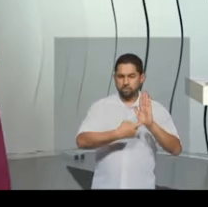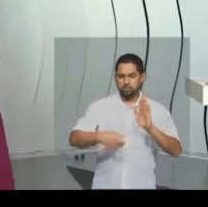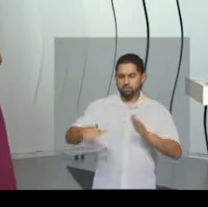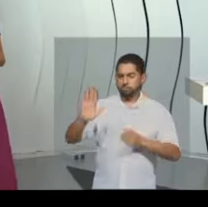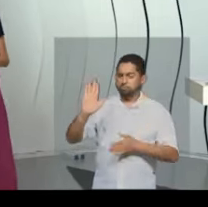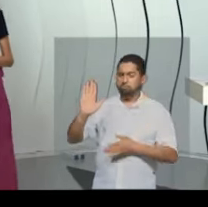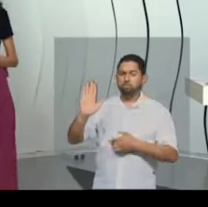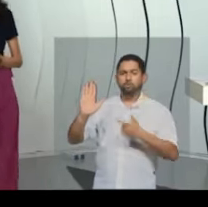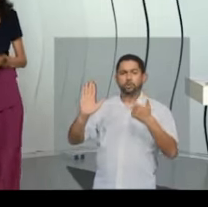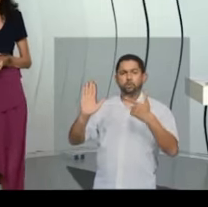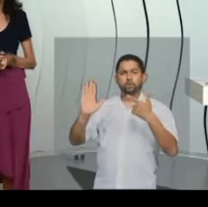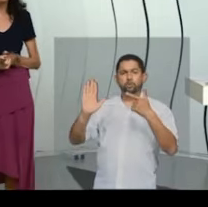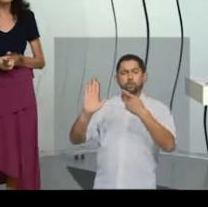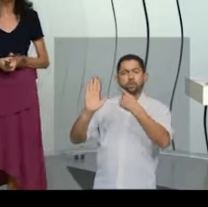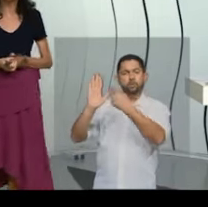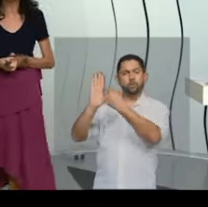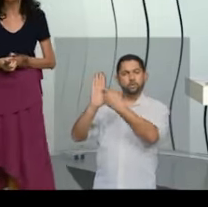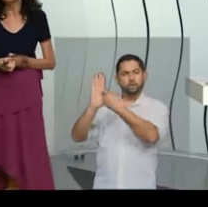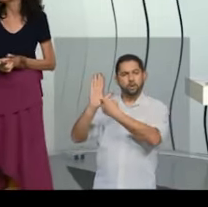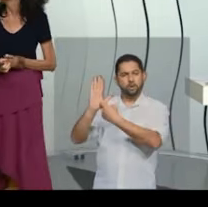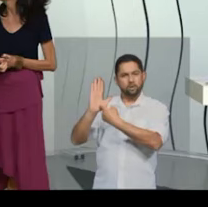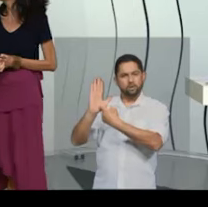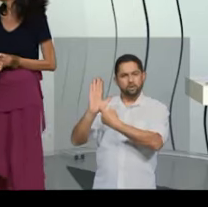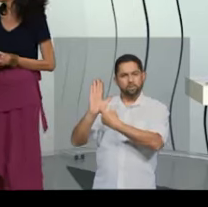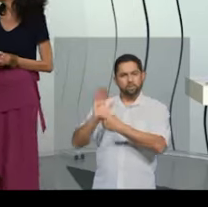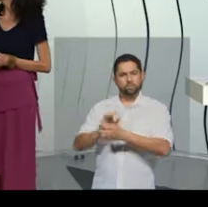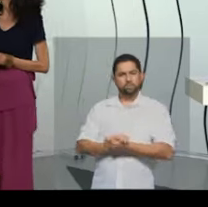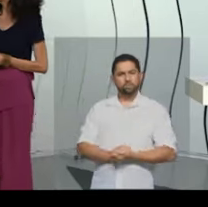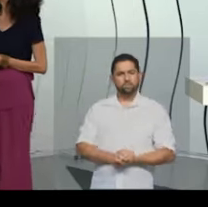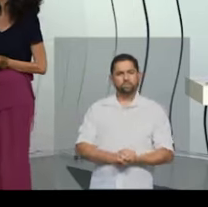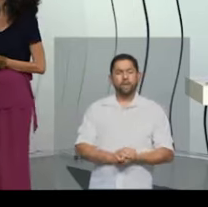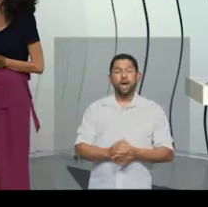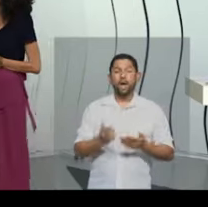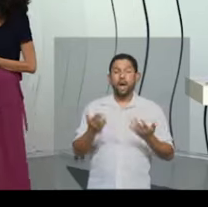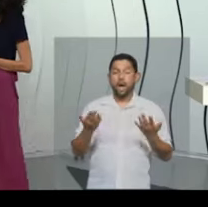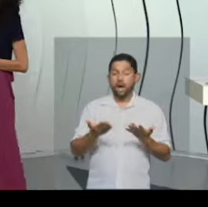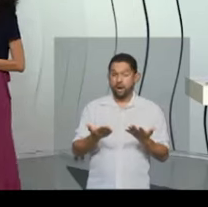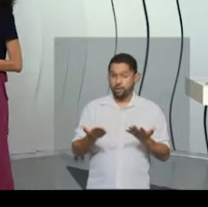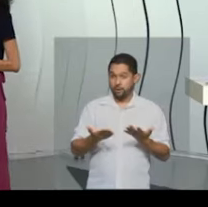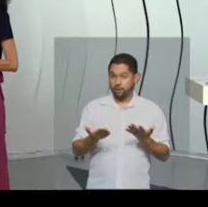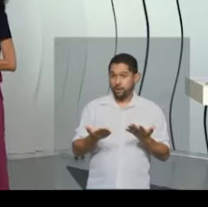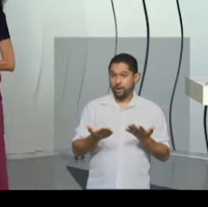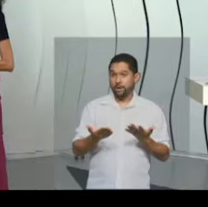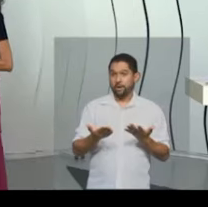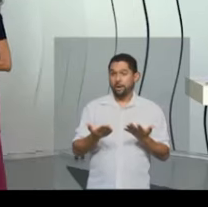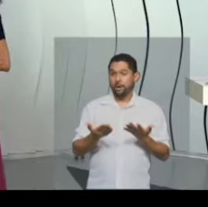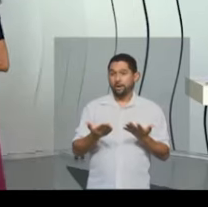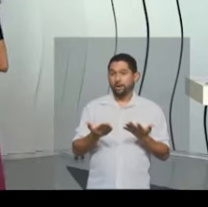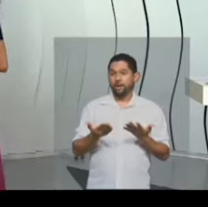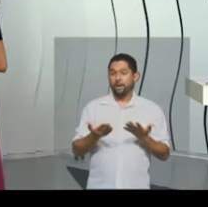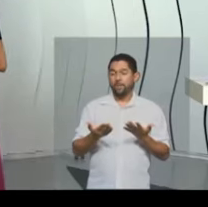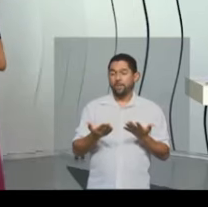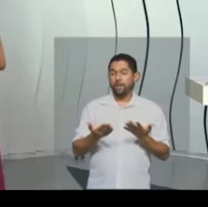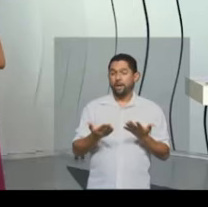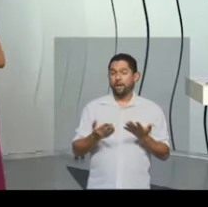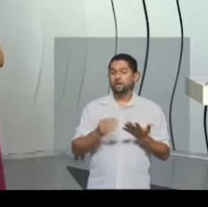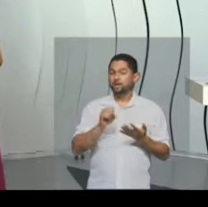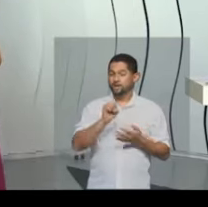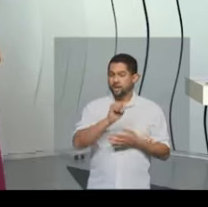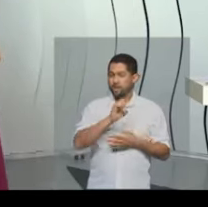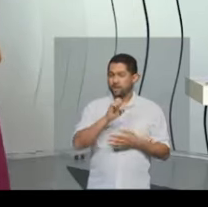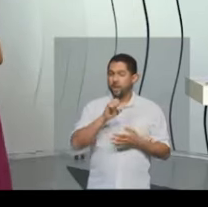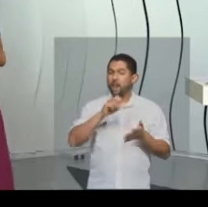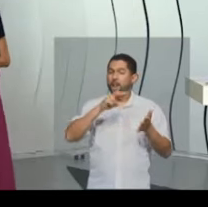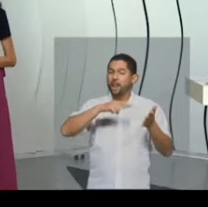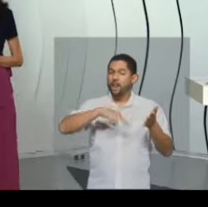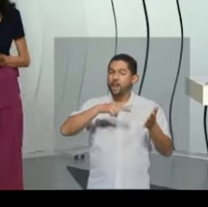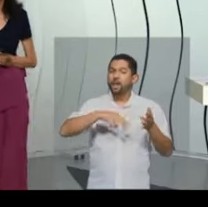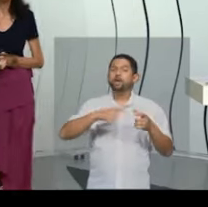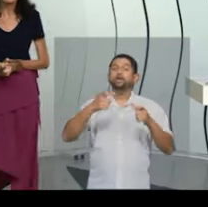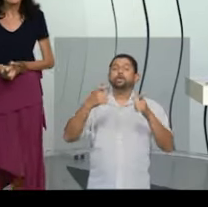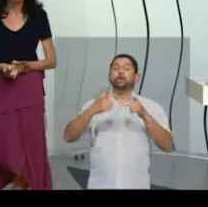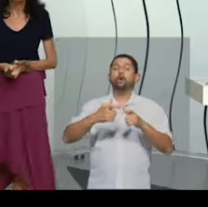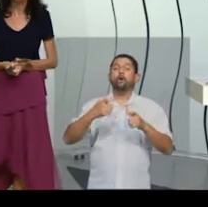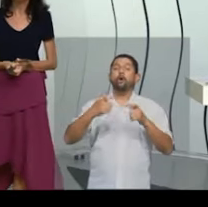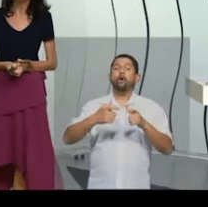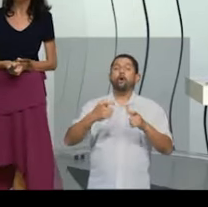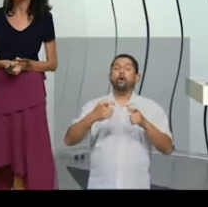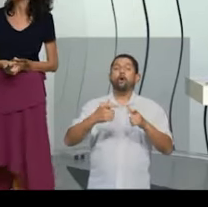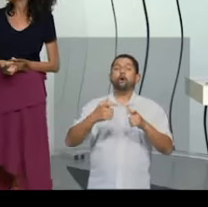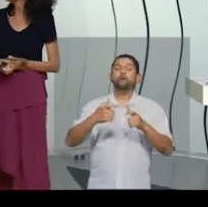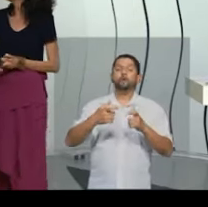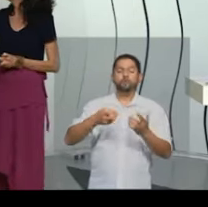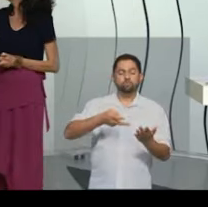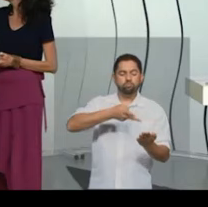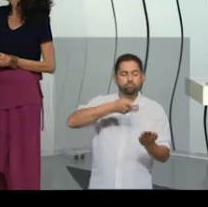texto. Esse caso aqui é um caso em que, se você ler as referências, você já